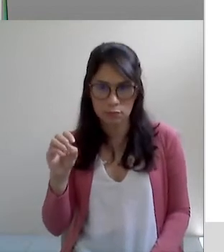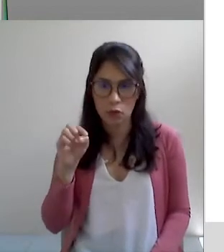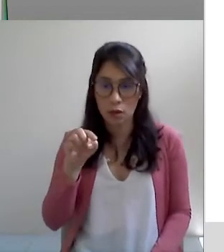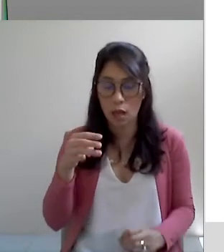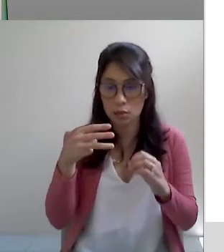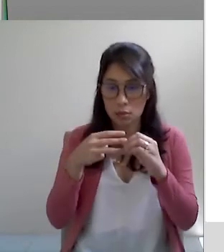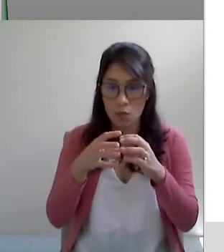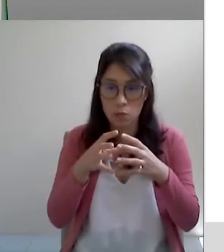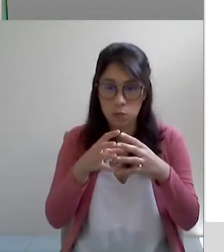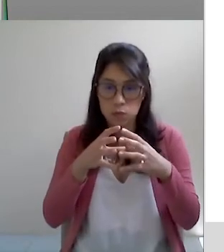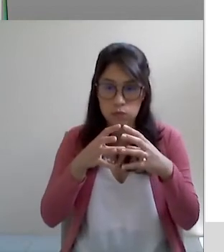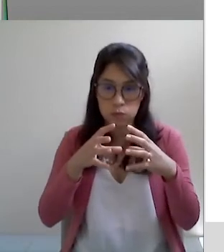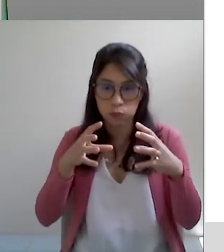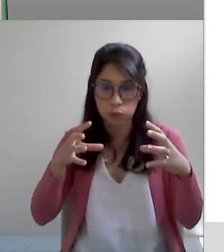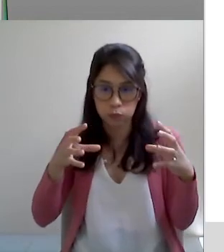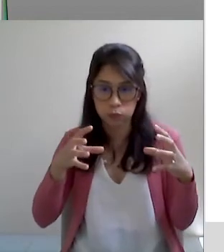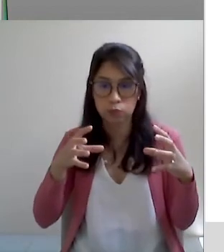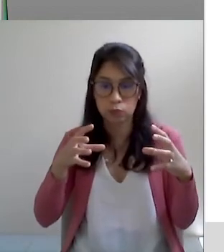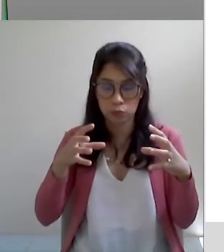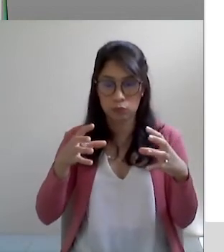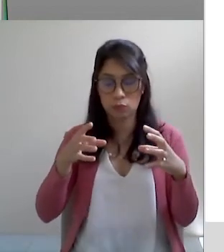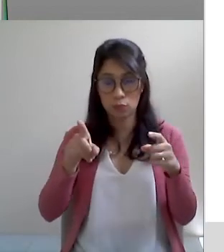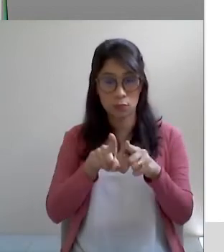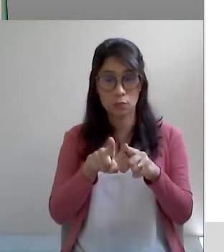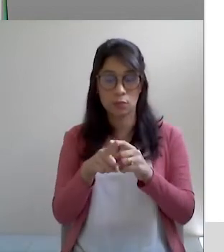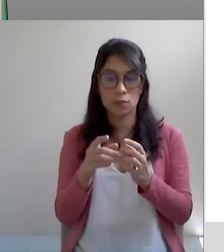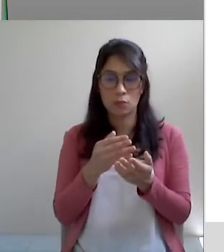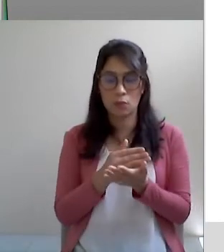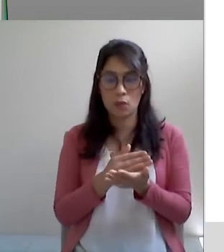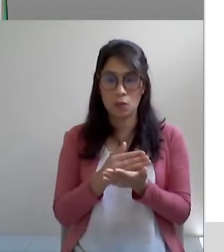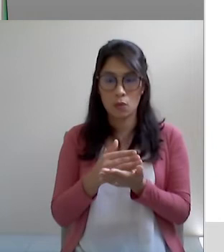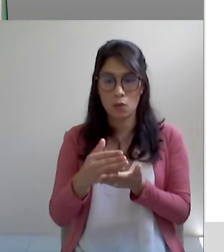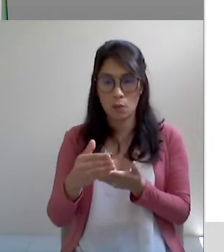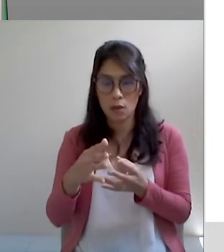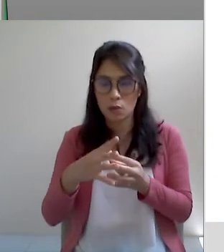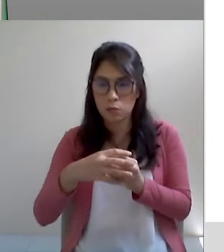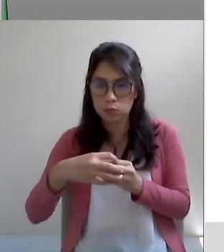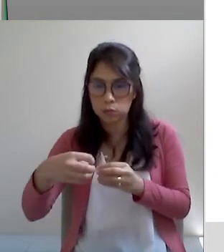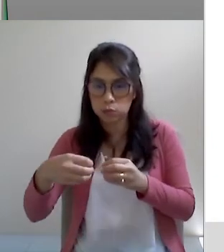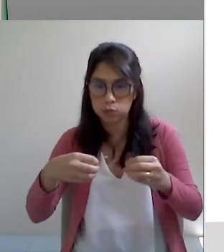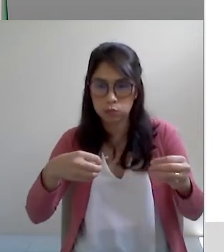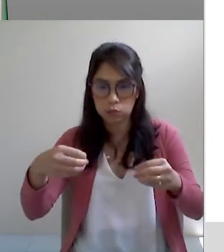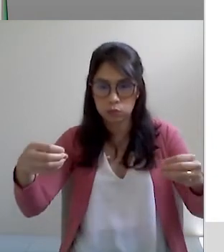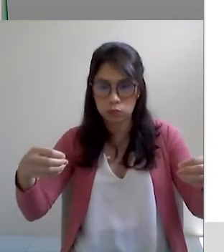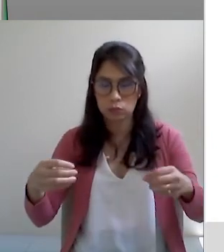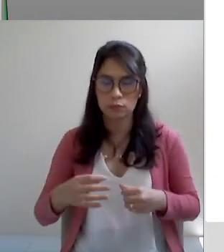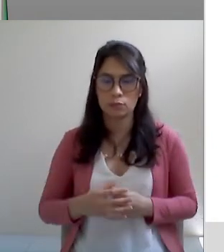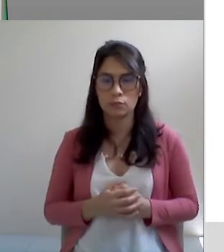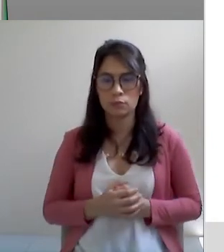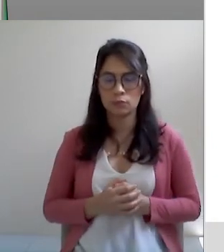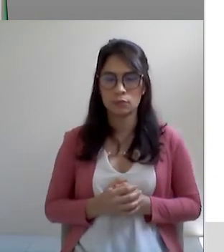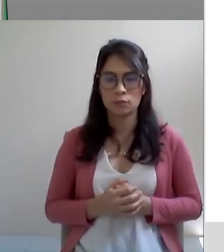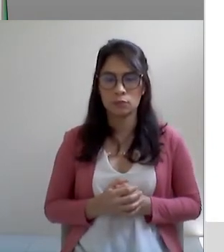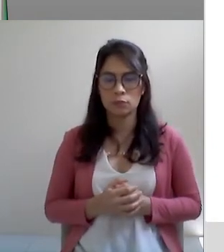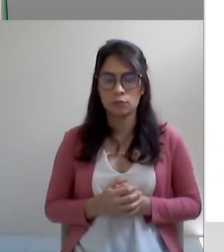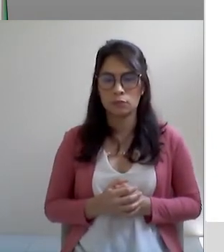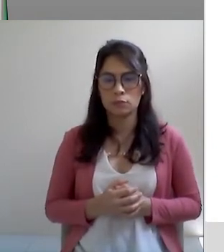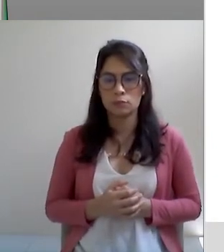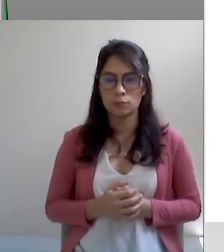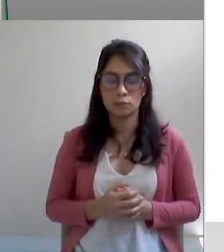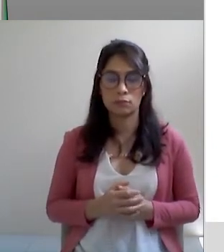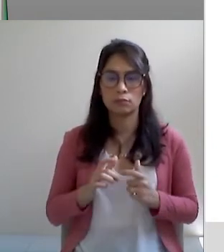a aumentar o seu tamanho, demonstrando-se volumosos e iniciam os seus processos de apoptose.